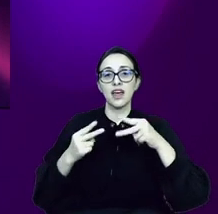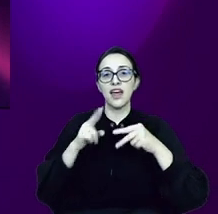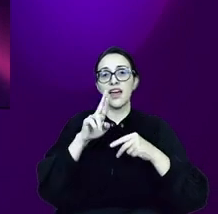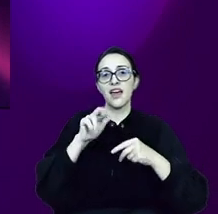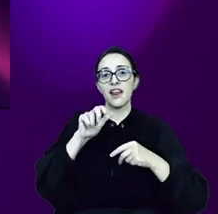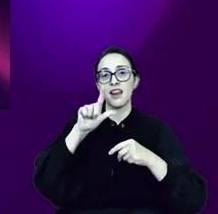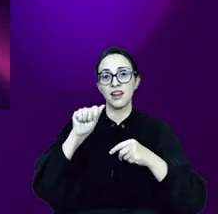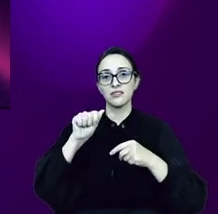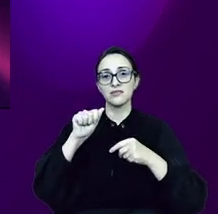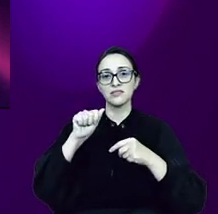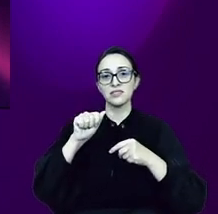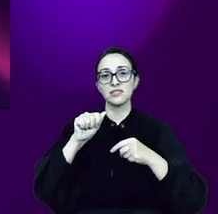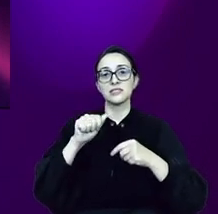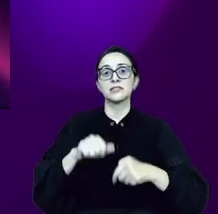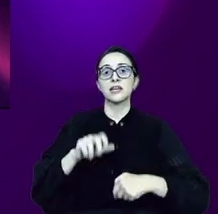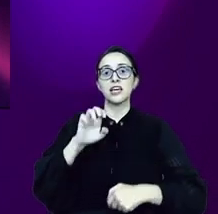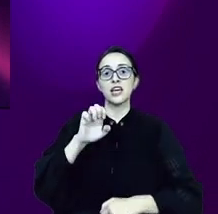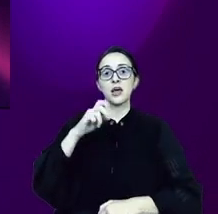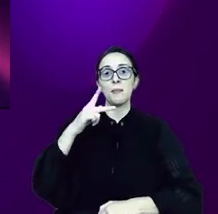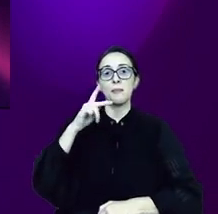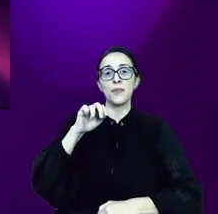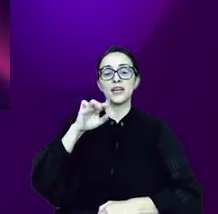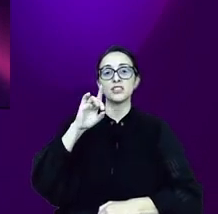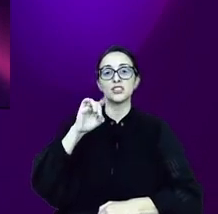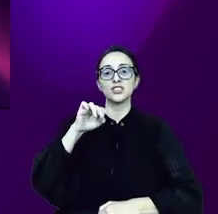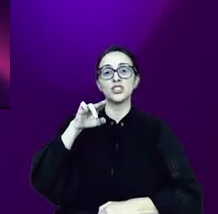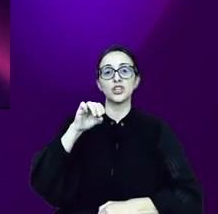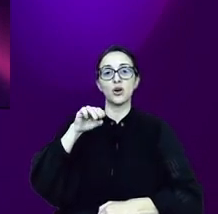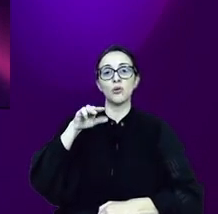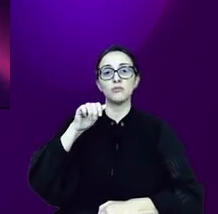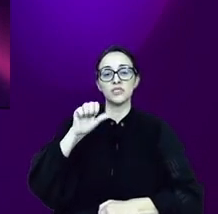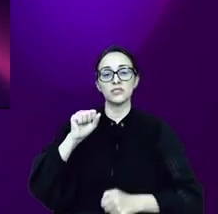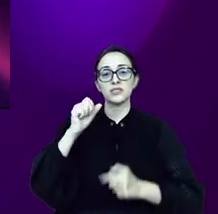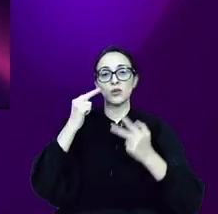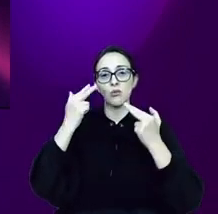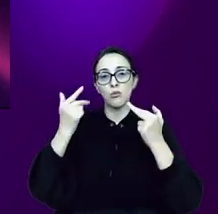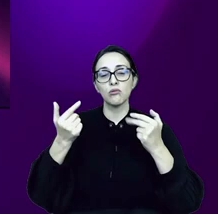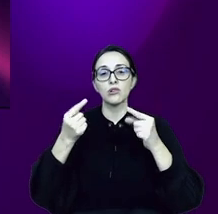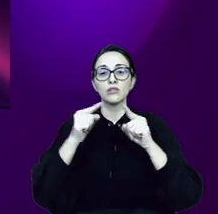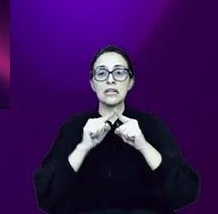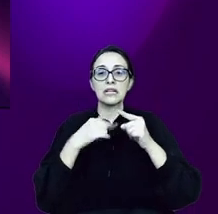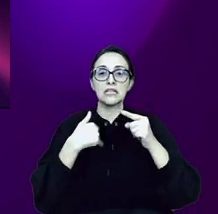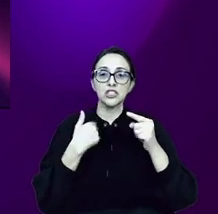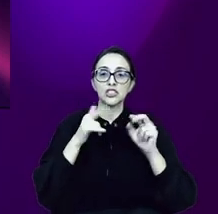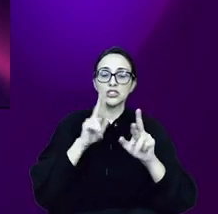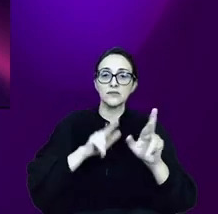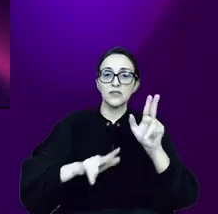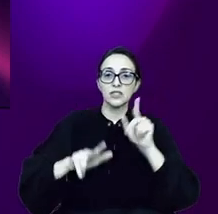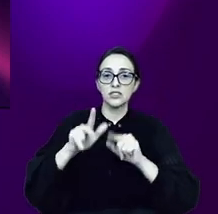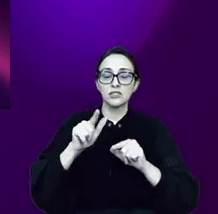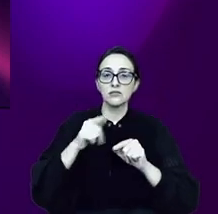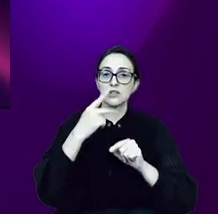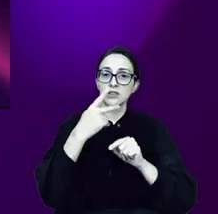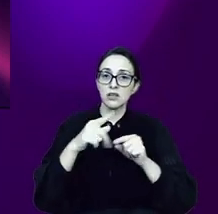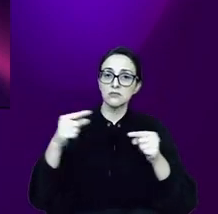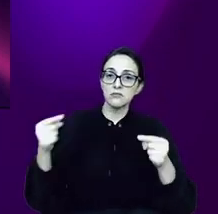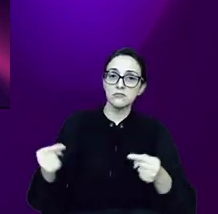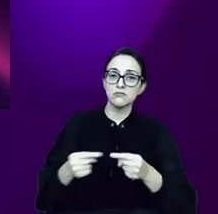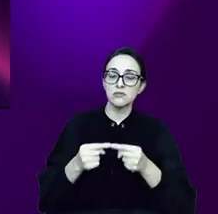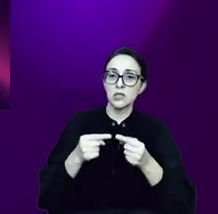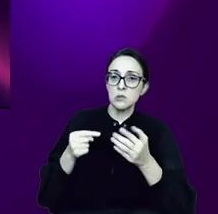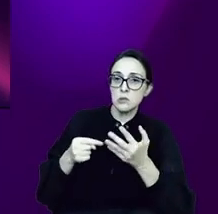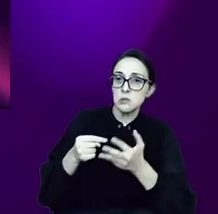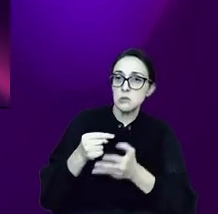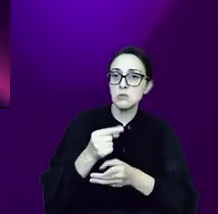em ependimomas. Isso caracteriza o ependimoma como uma entidade diferente, ou seja, faz parte de critérios